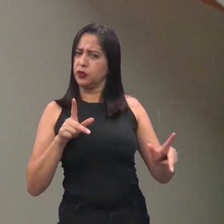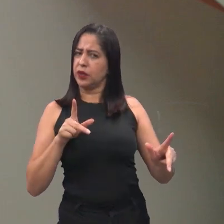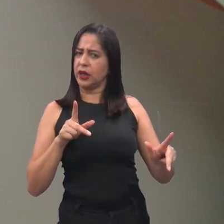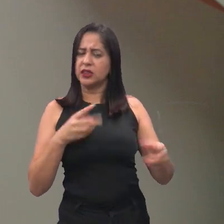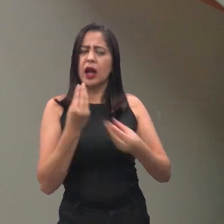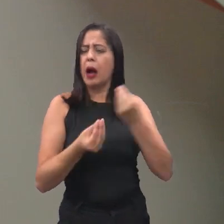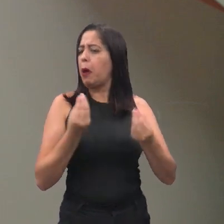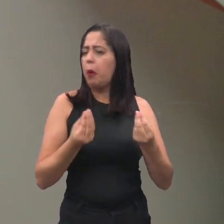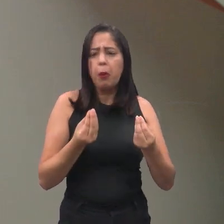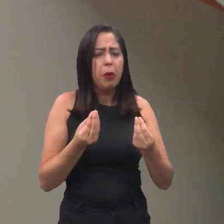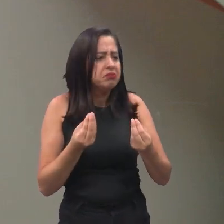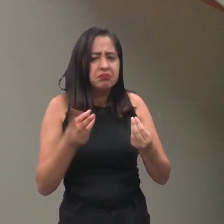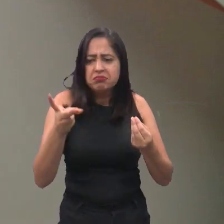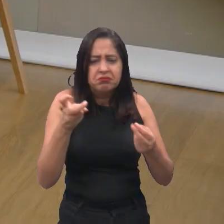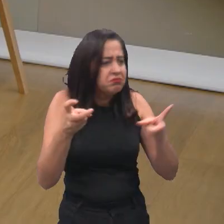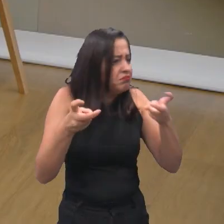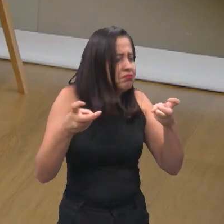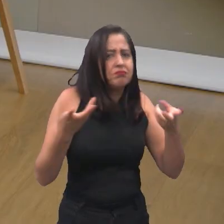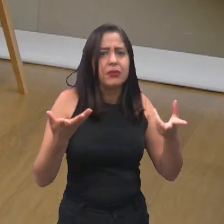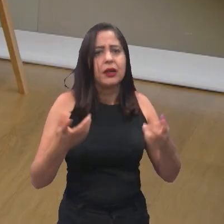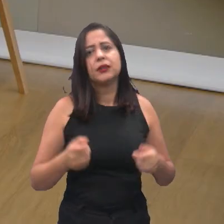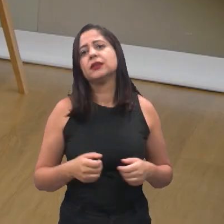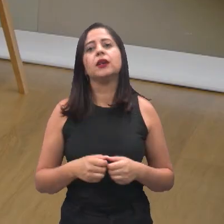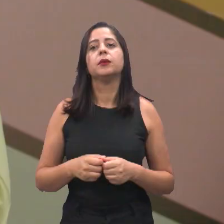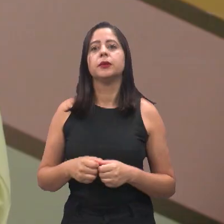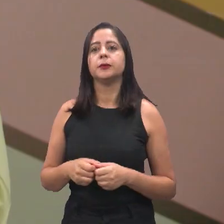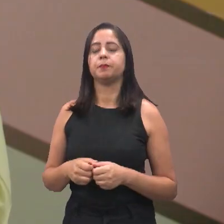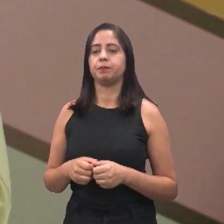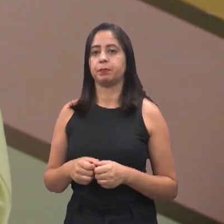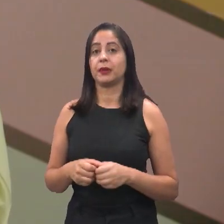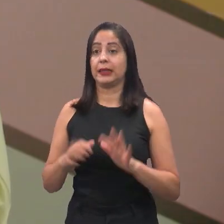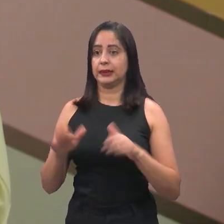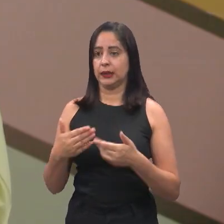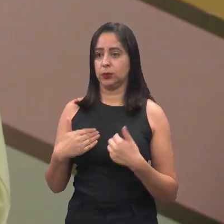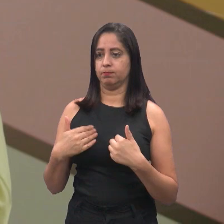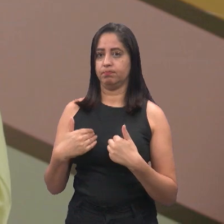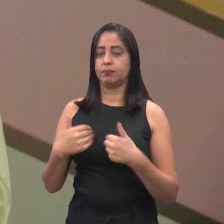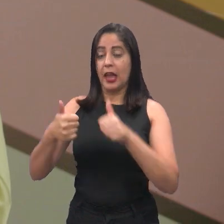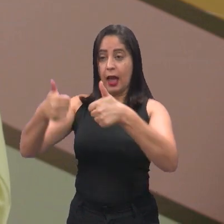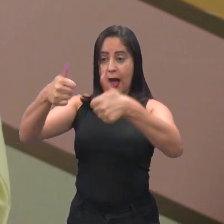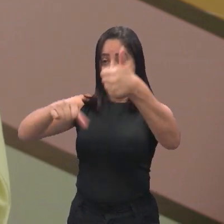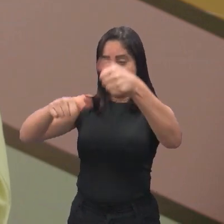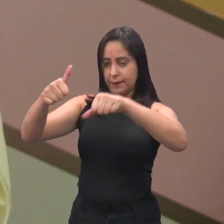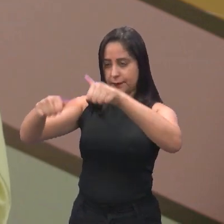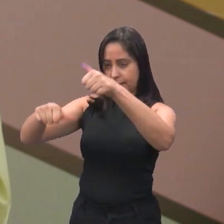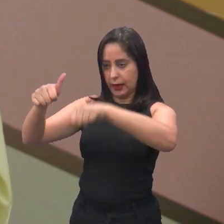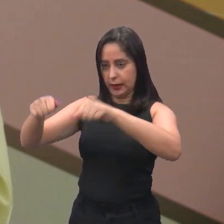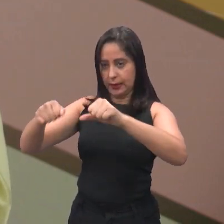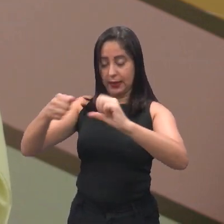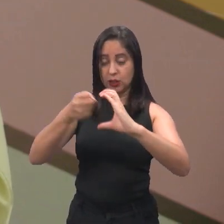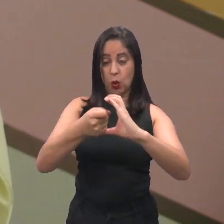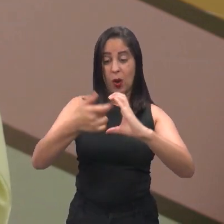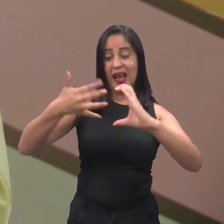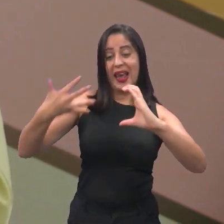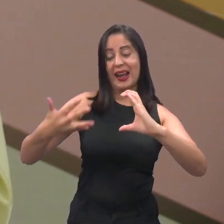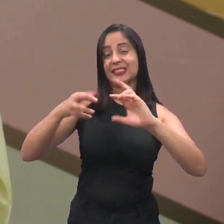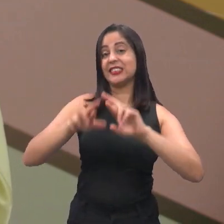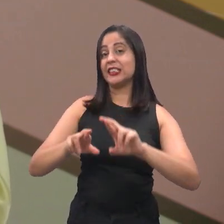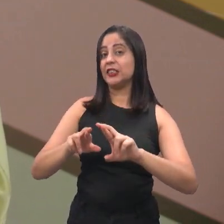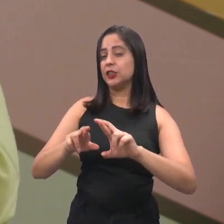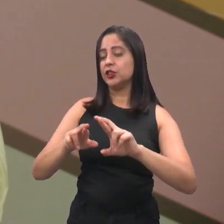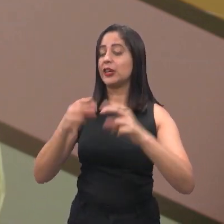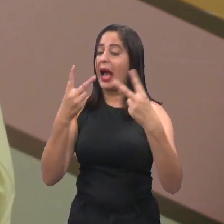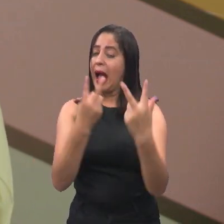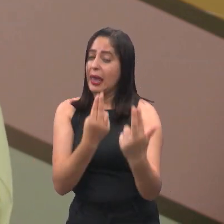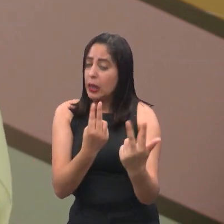consegue separar? Quando a gente vai fazer o diagnóstico, né, a caracterização, busca-se sintomas semelhantes e